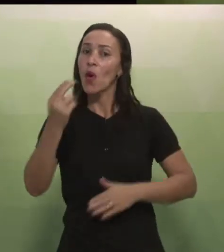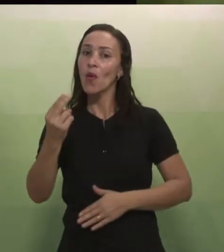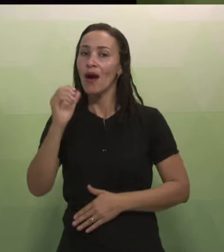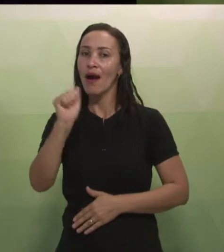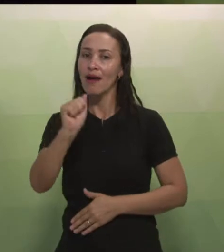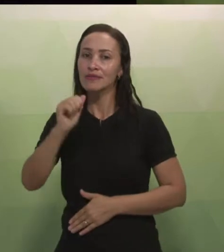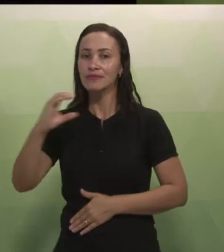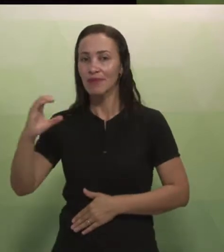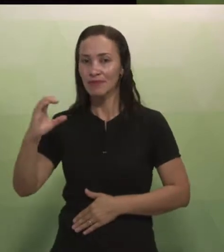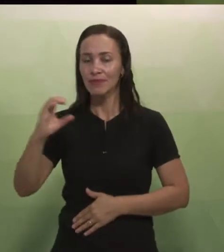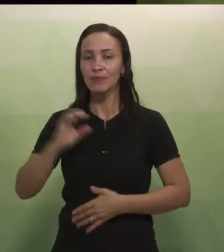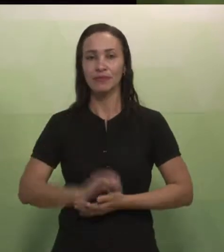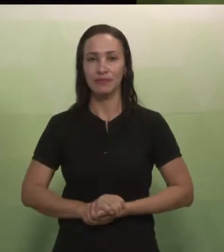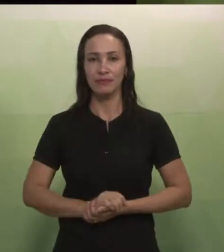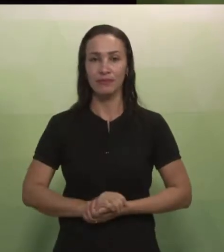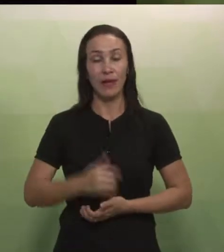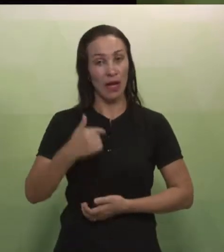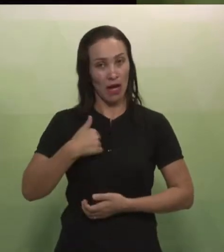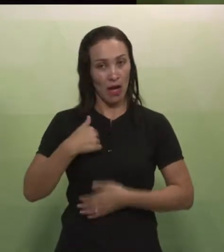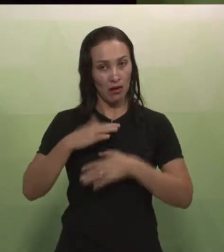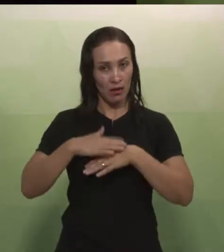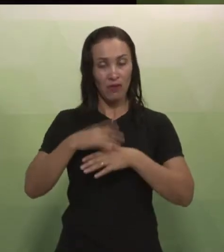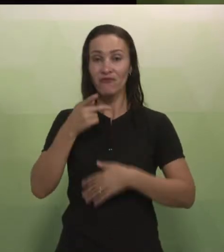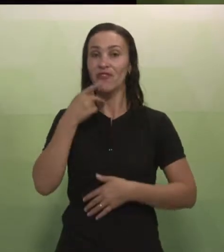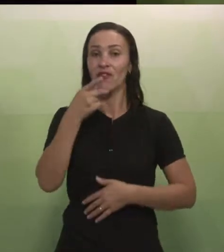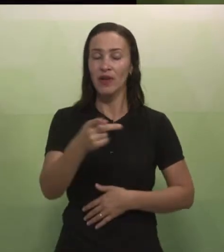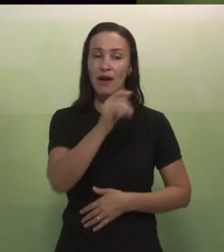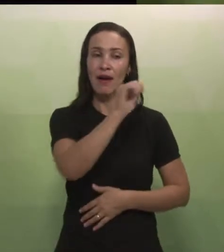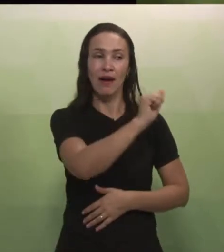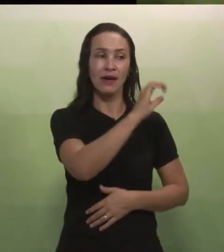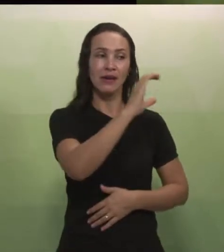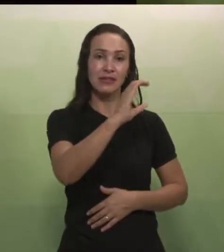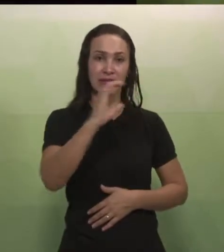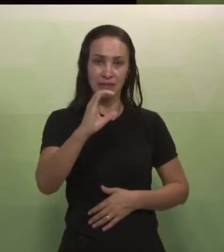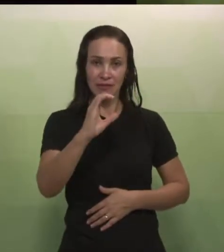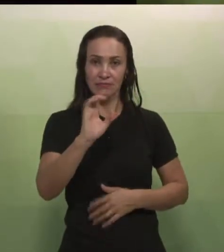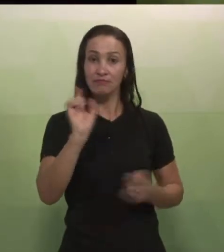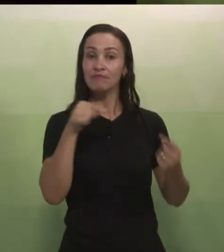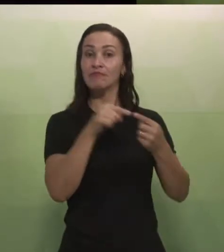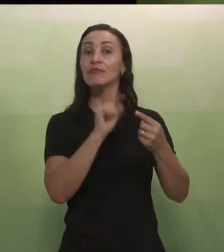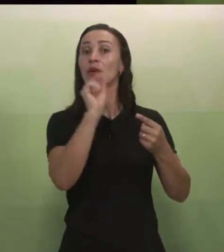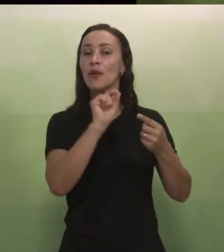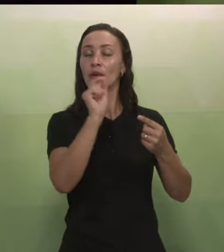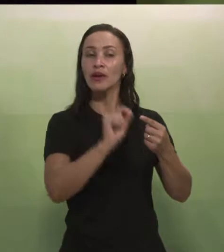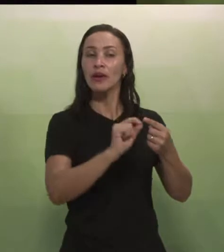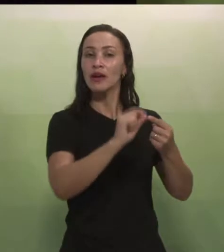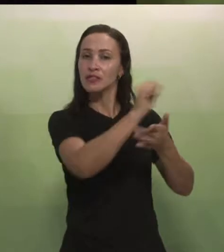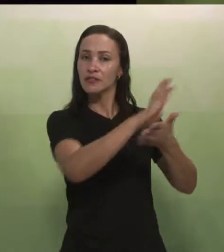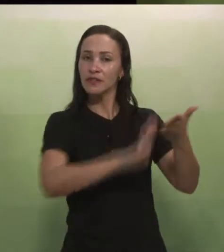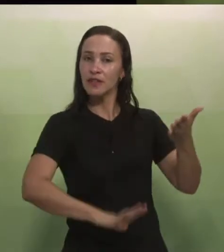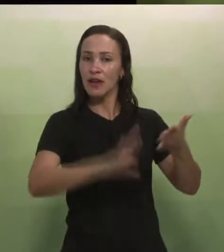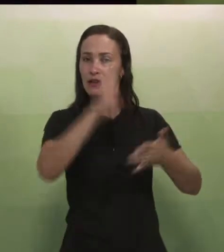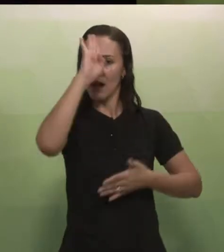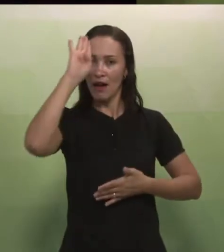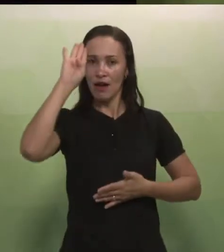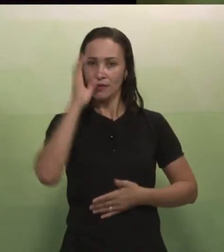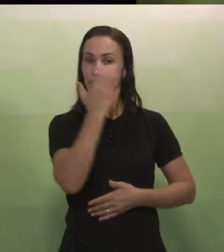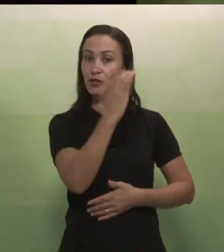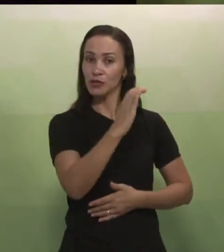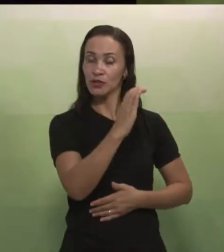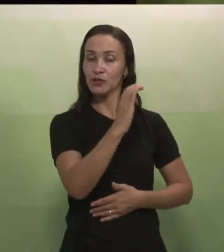AC. Então, eu vou chamar aqui ACC, que corresponde a Atividades Acadêmicas